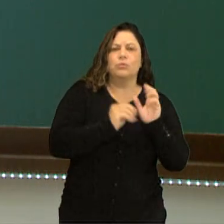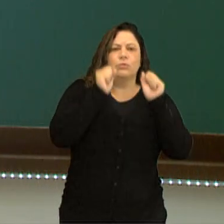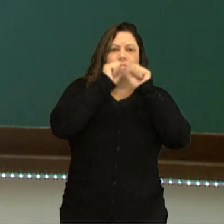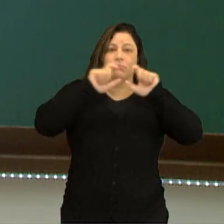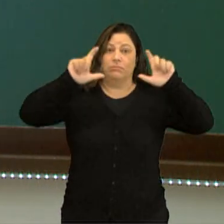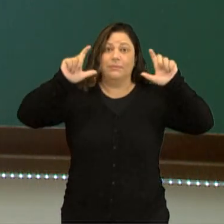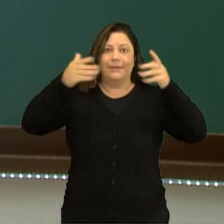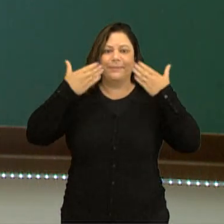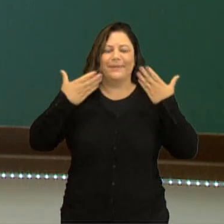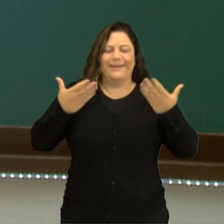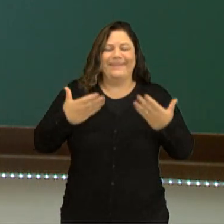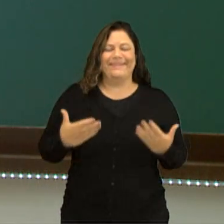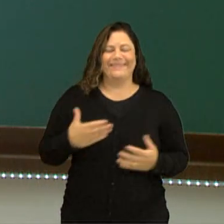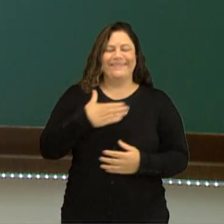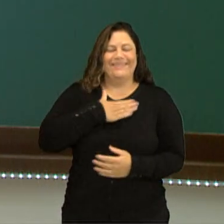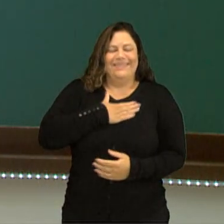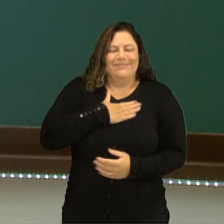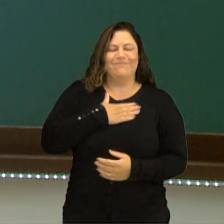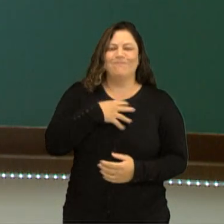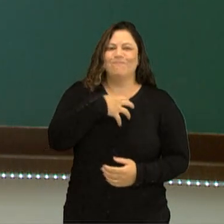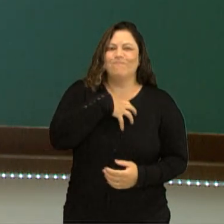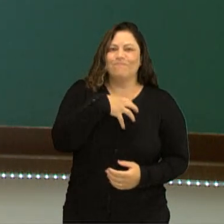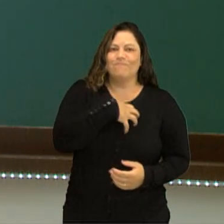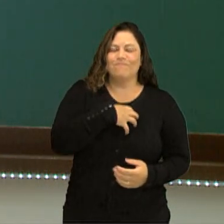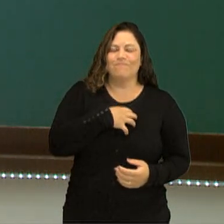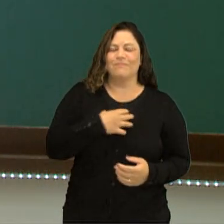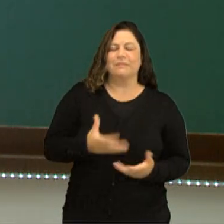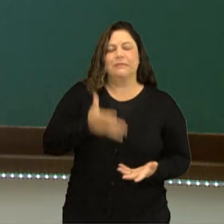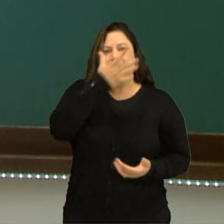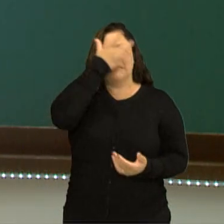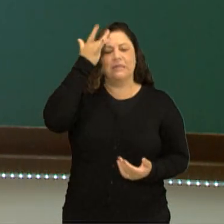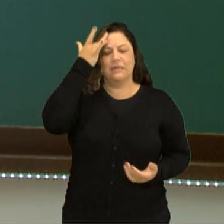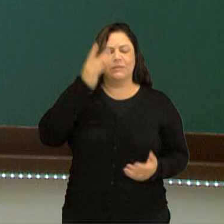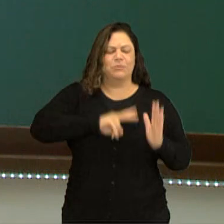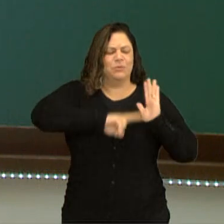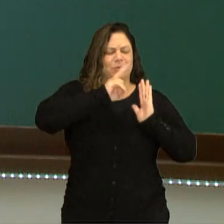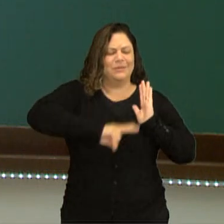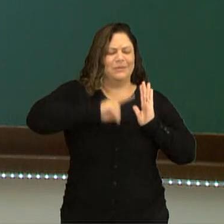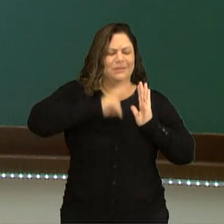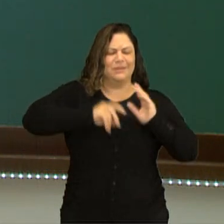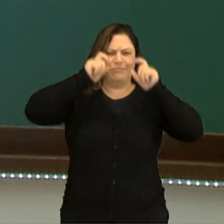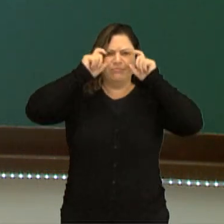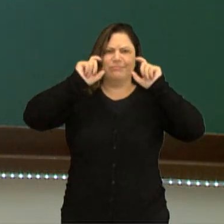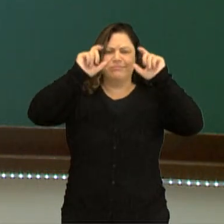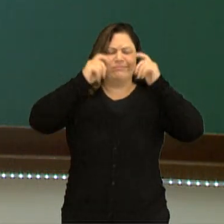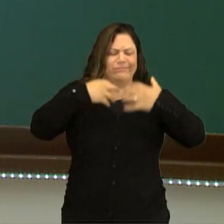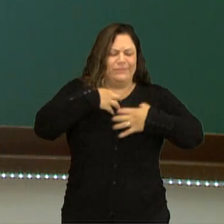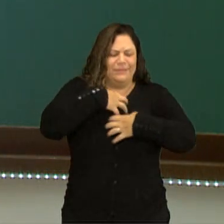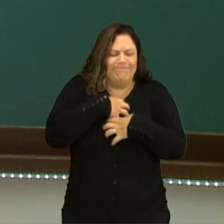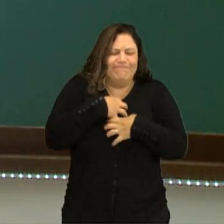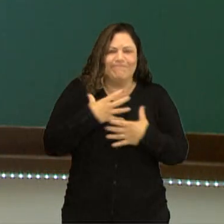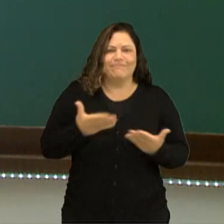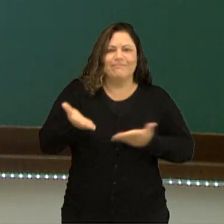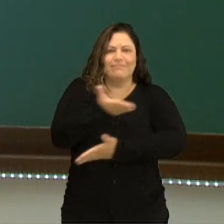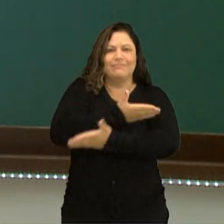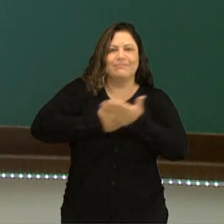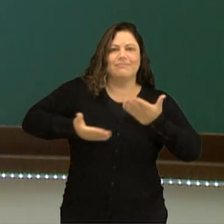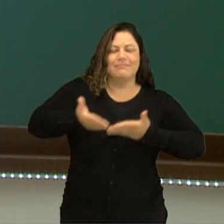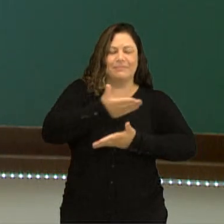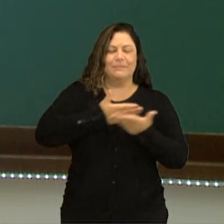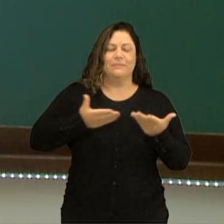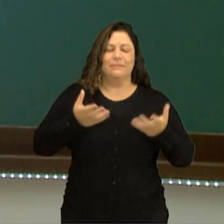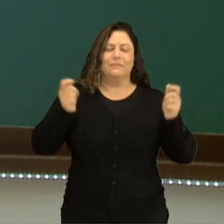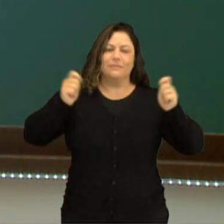também esse sentimento nas pessoas que fazem a sua leitura. Então há essa troca aí